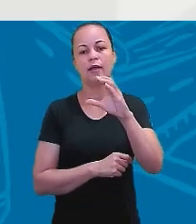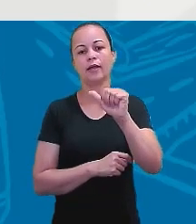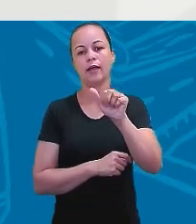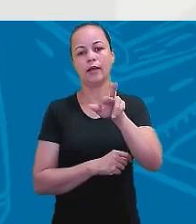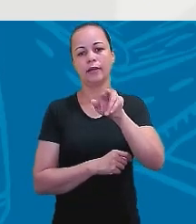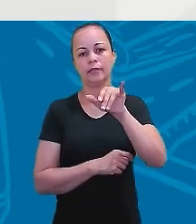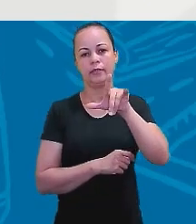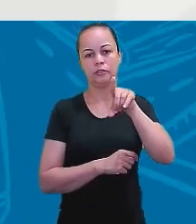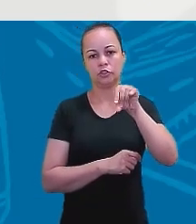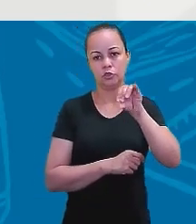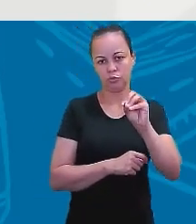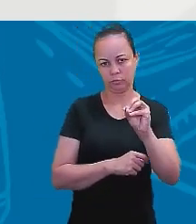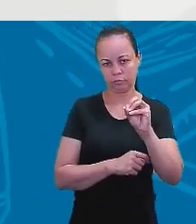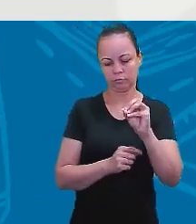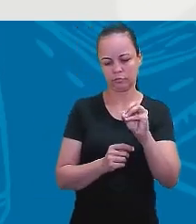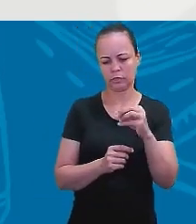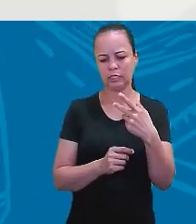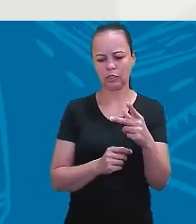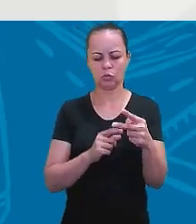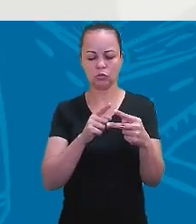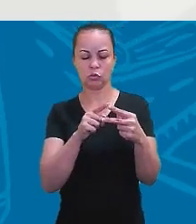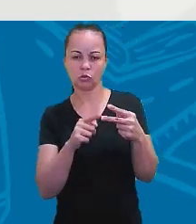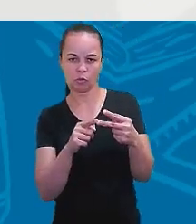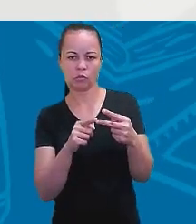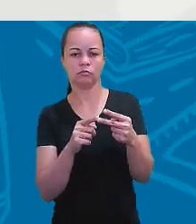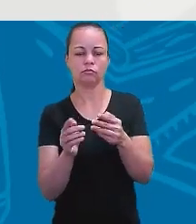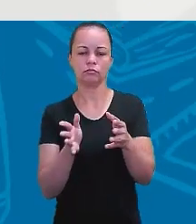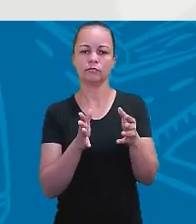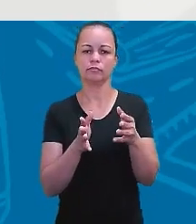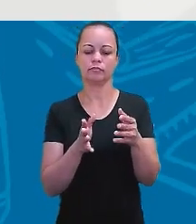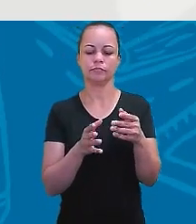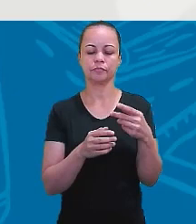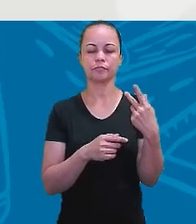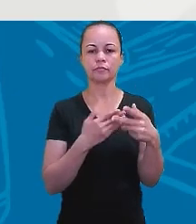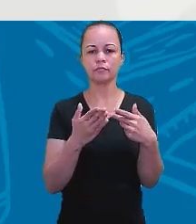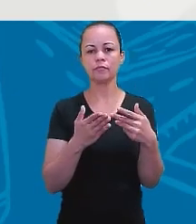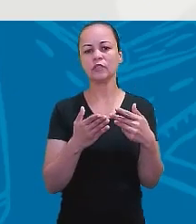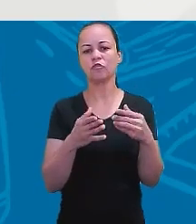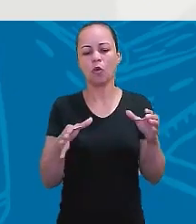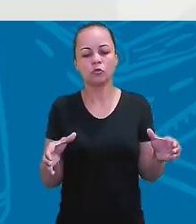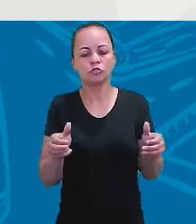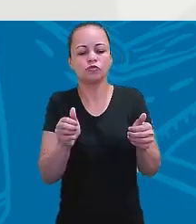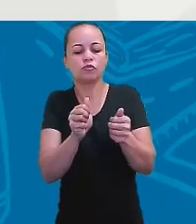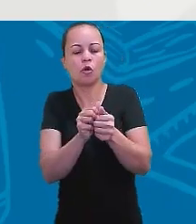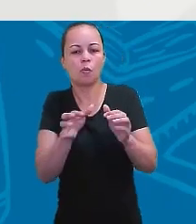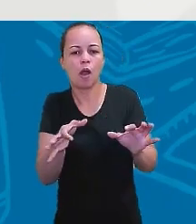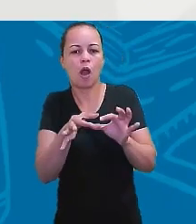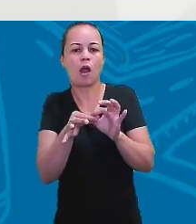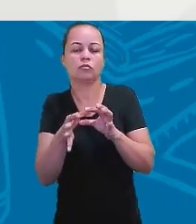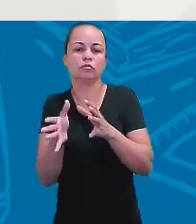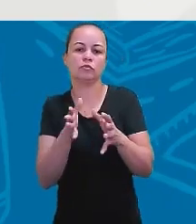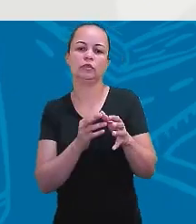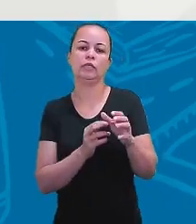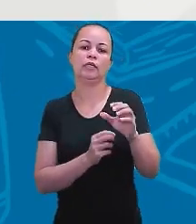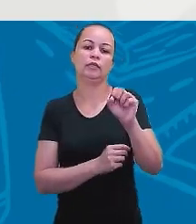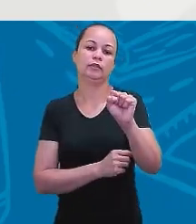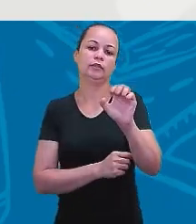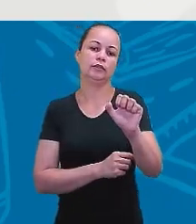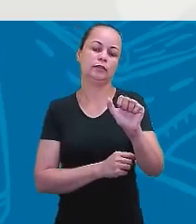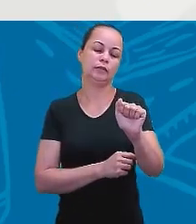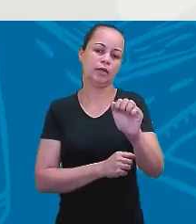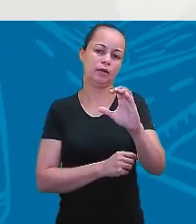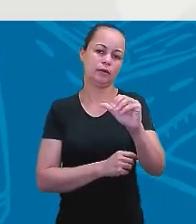2 monossacarídeos. Então, 2 monossacarídeos vão formar os oligossacarídeos. Mas qual tipo de oligossacarídeo?